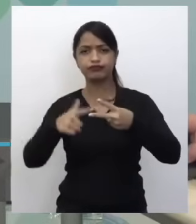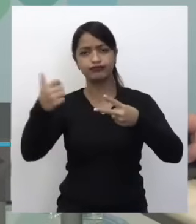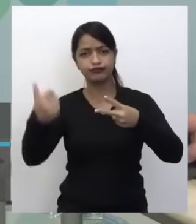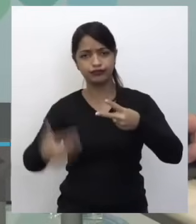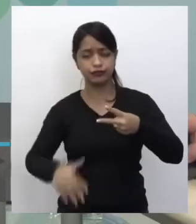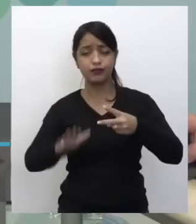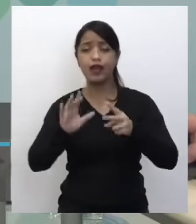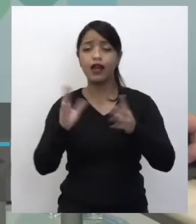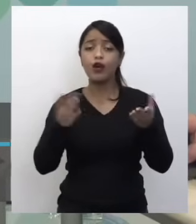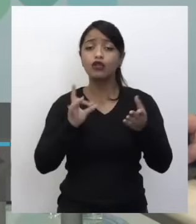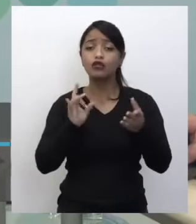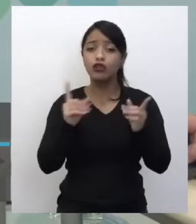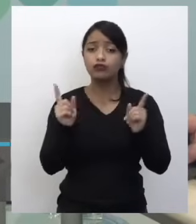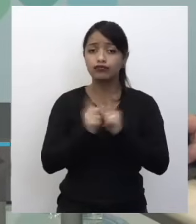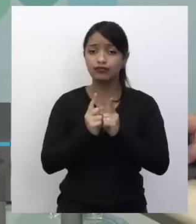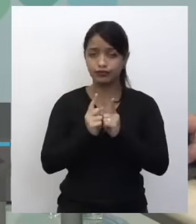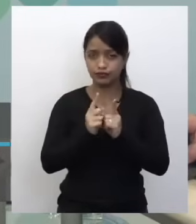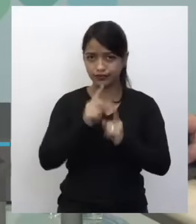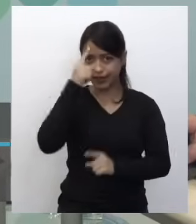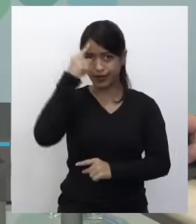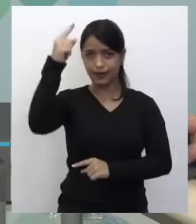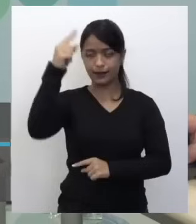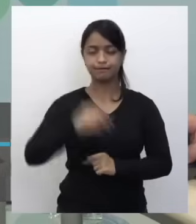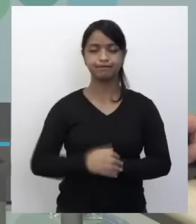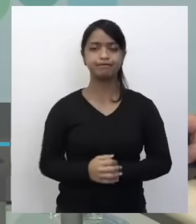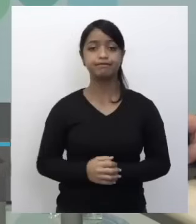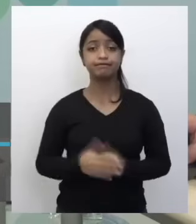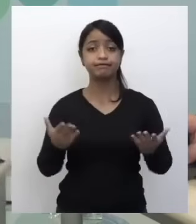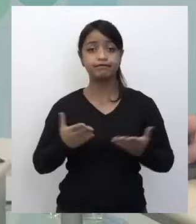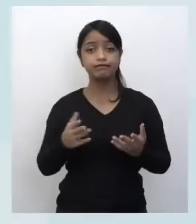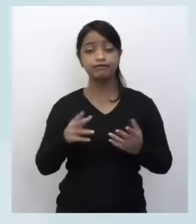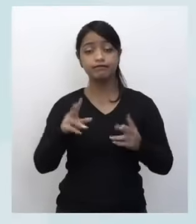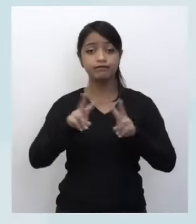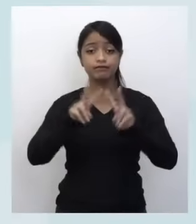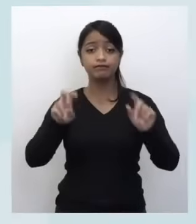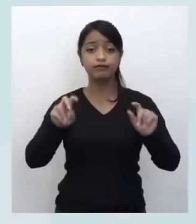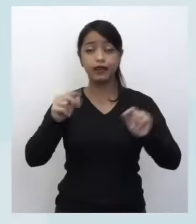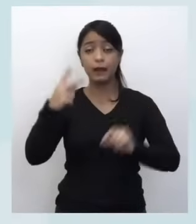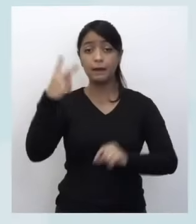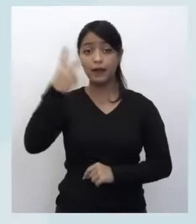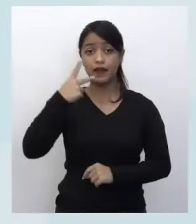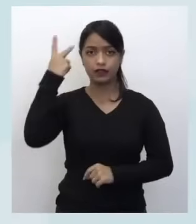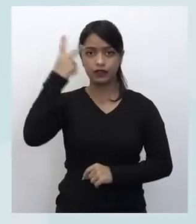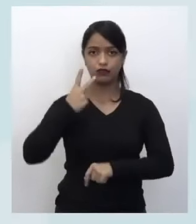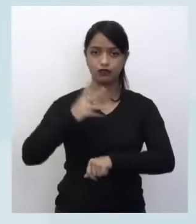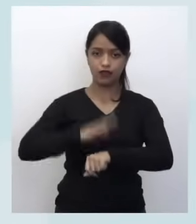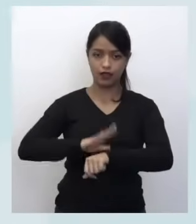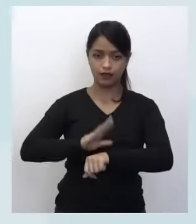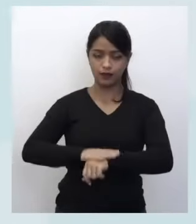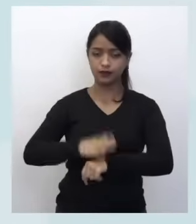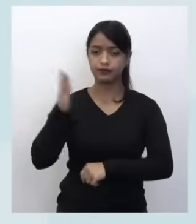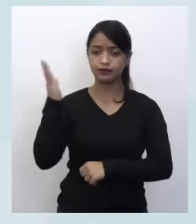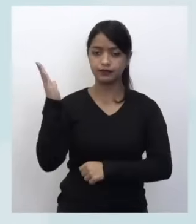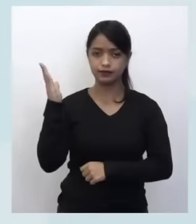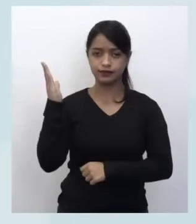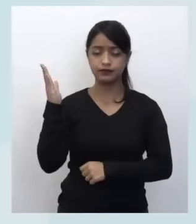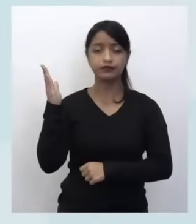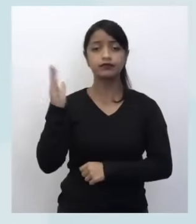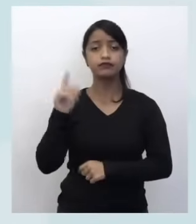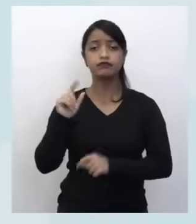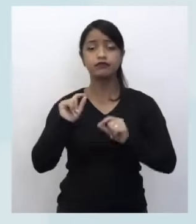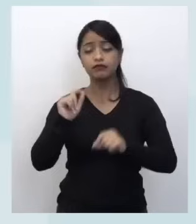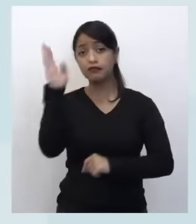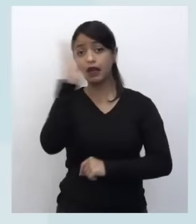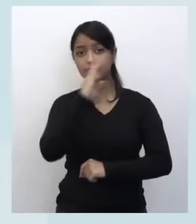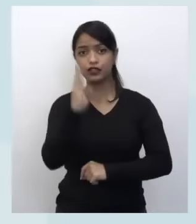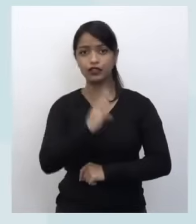gente lembrar. E falando um pouco de previsão do tempo, vai aparecer aí para vocês na tela um pouquinho sobre a previsão do tempo no